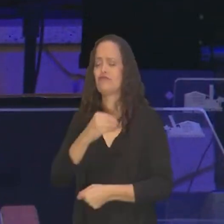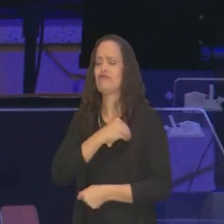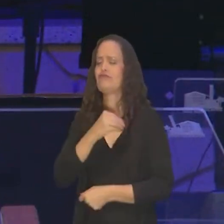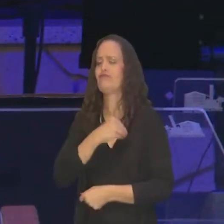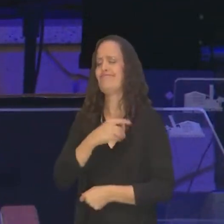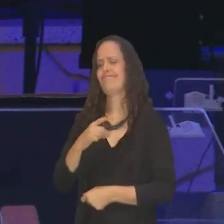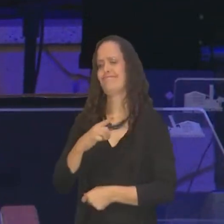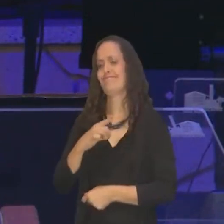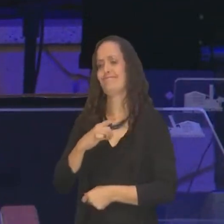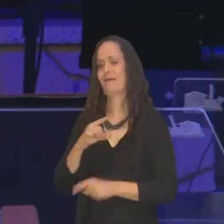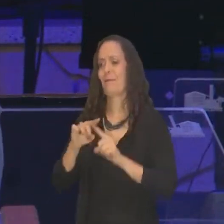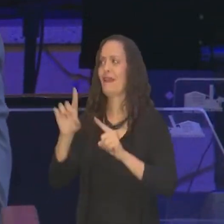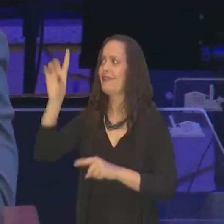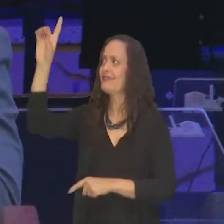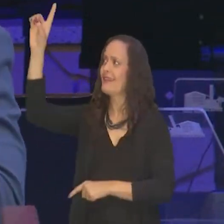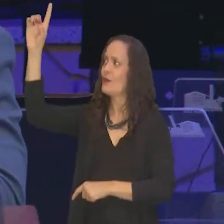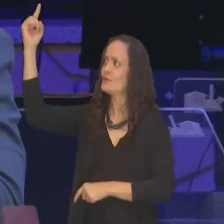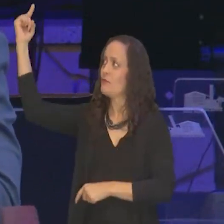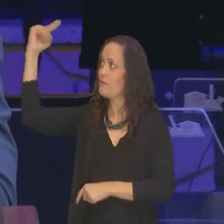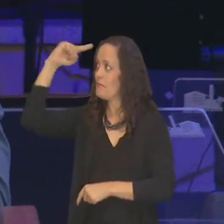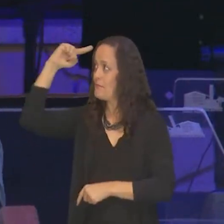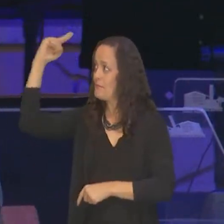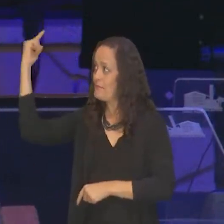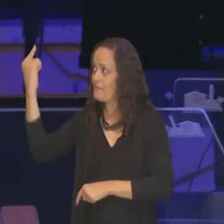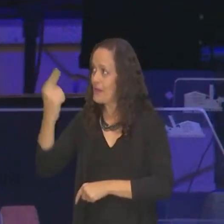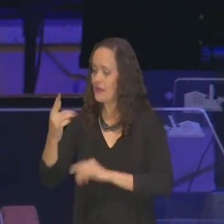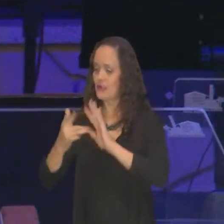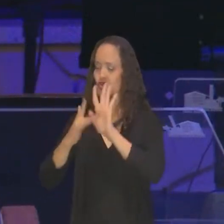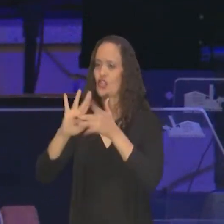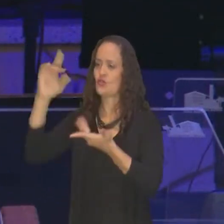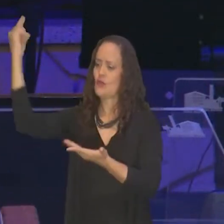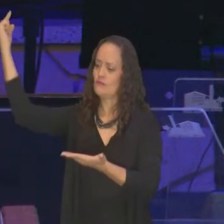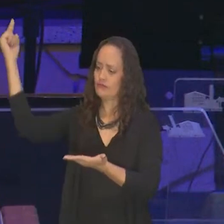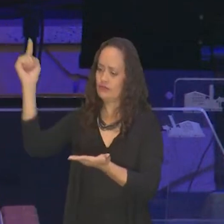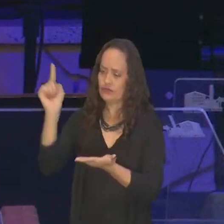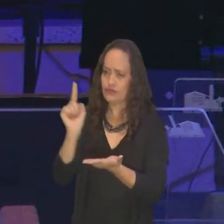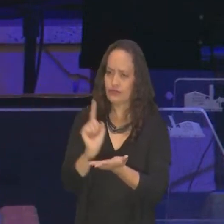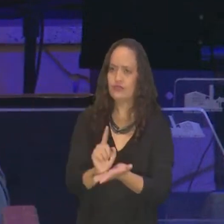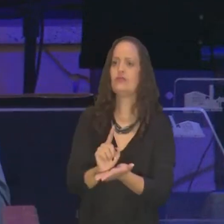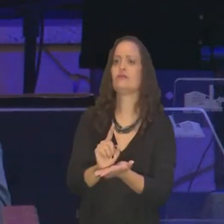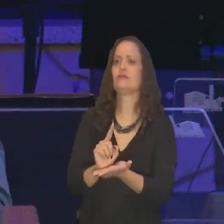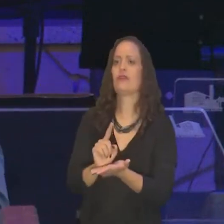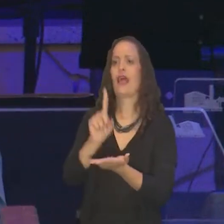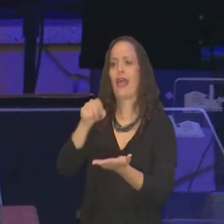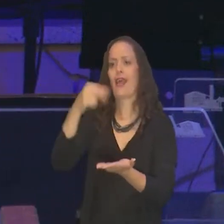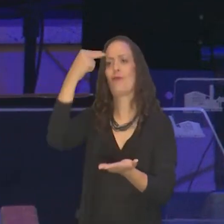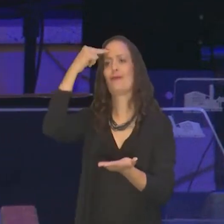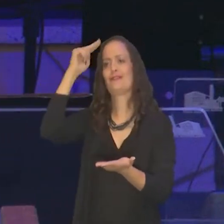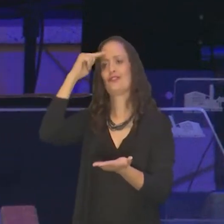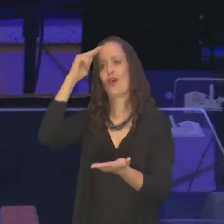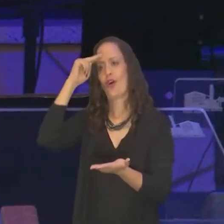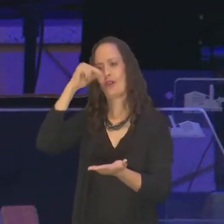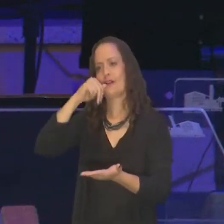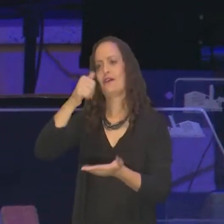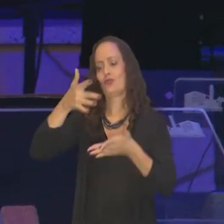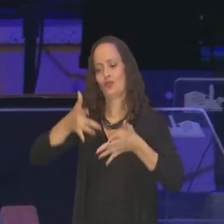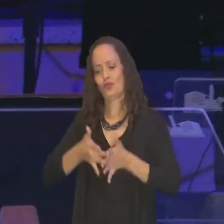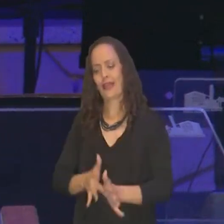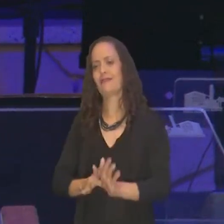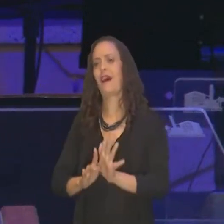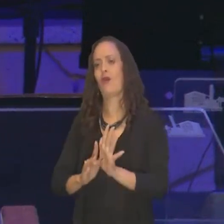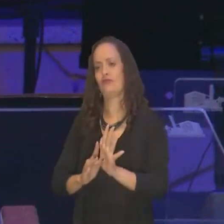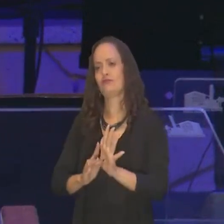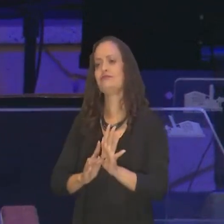O Senhor Jesus envia Cristo, e essa história do Natal é uma história vitoriosa, é uma